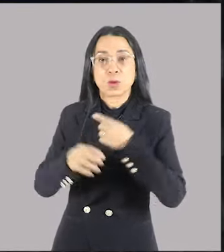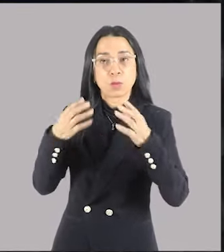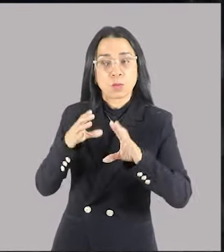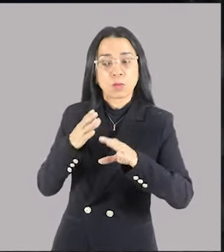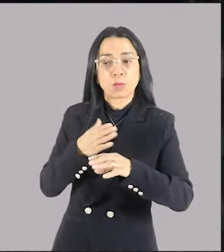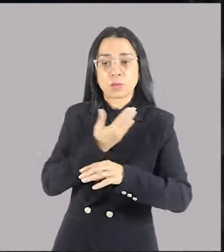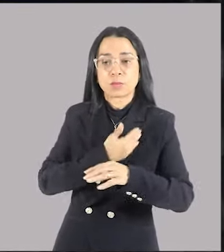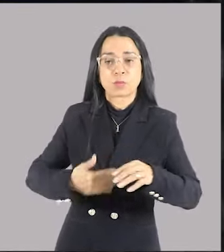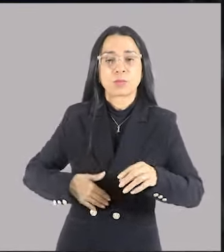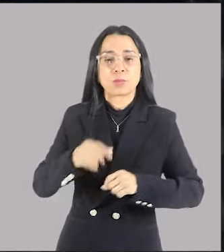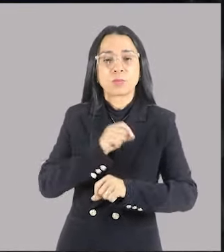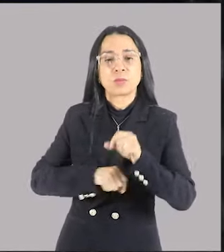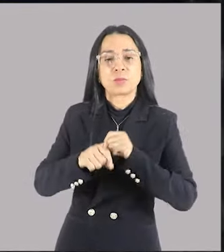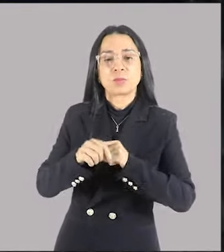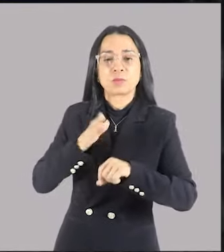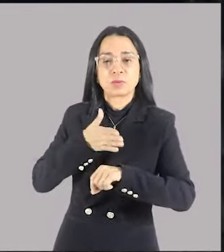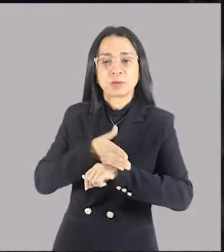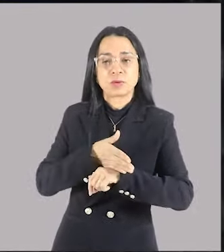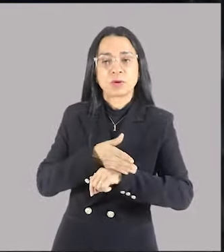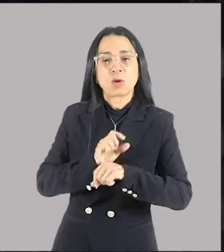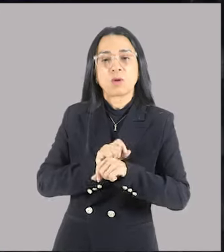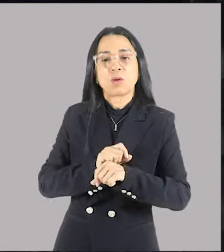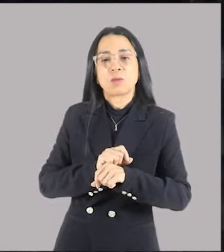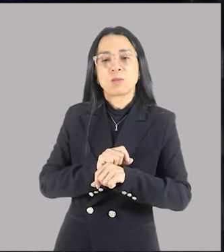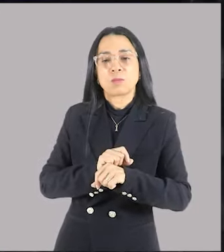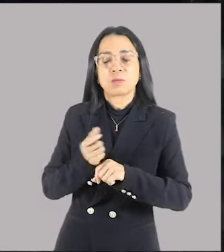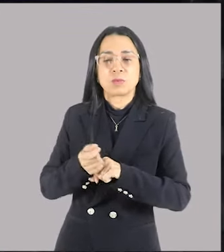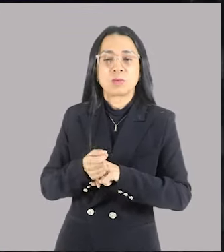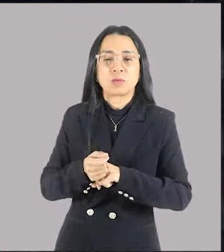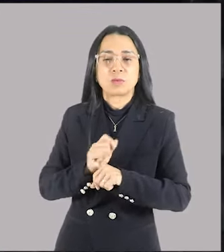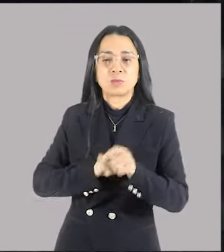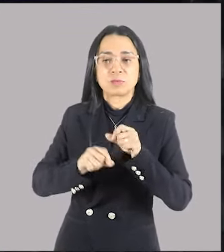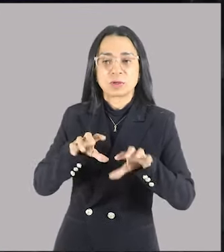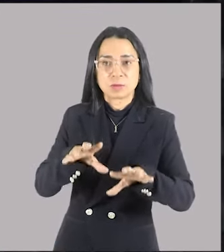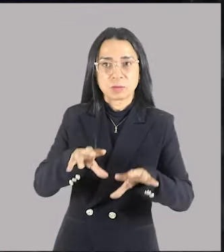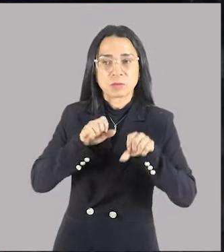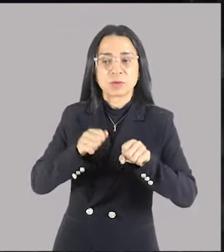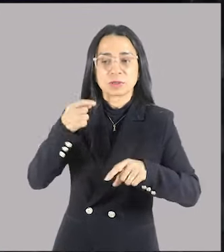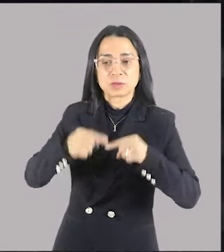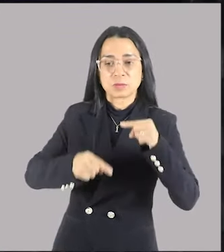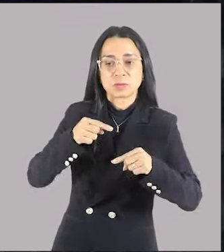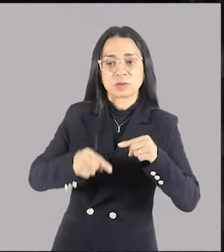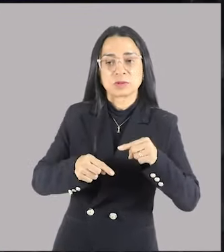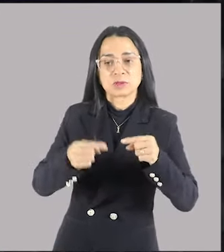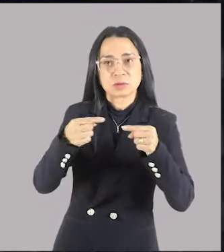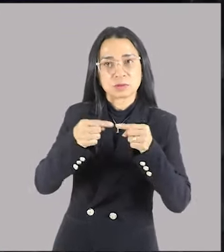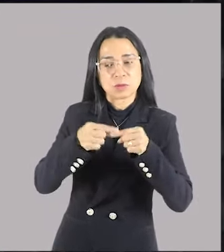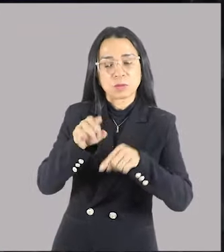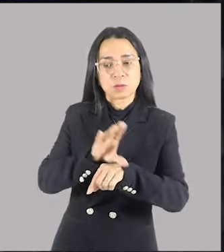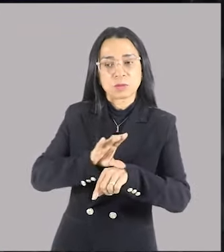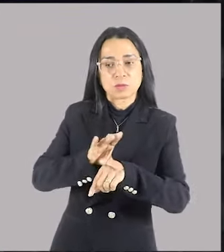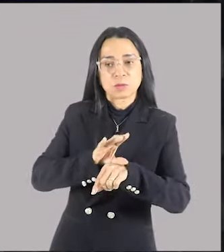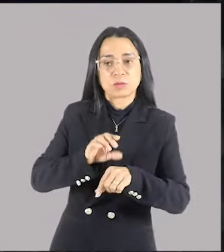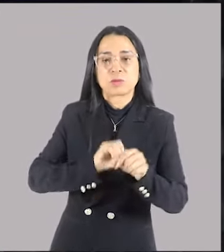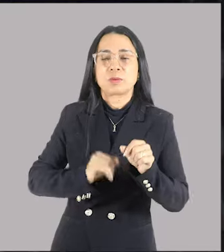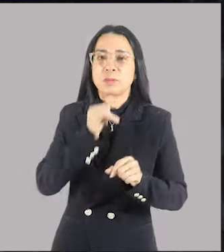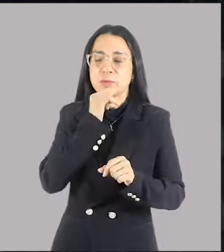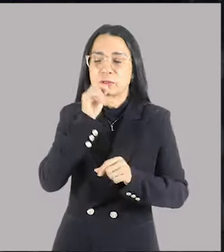público ou mediante nomeação política nos termos da Constituição percebam os servidores públicos de cargos